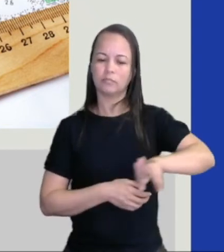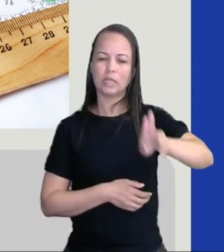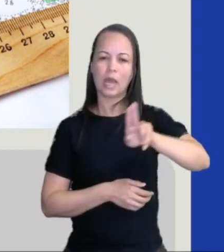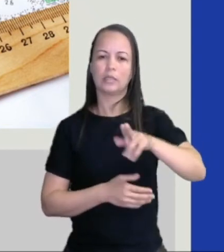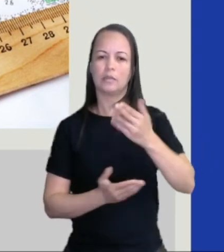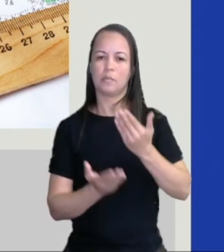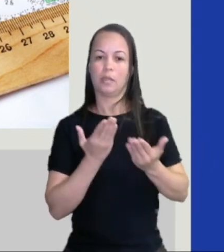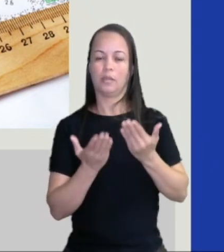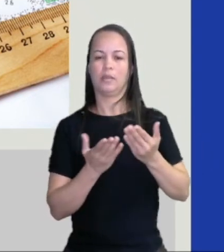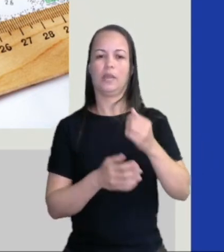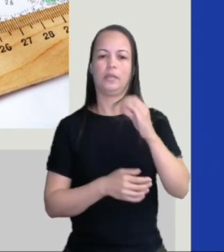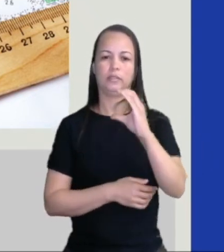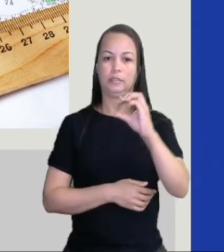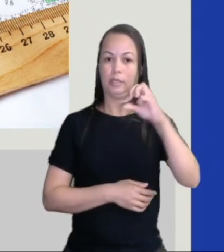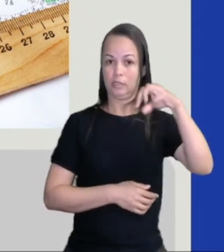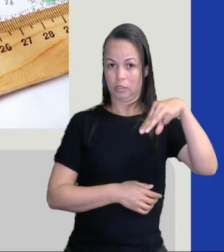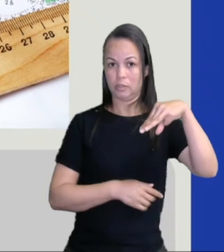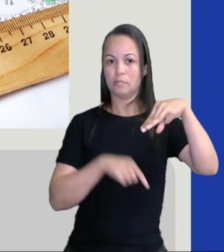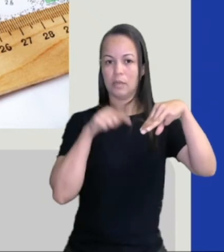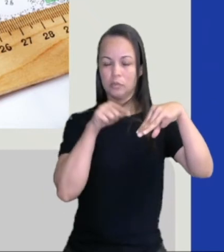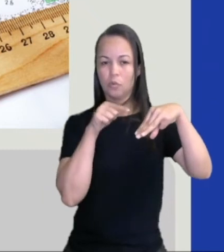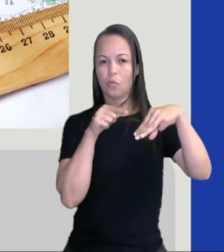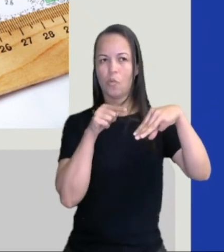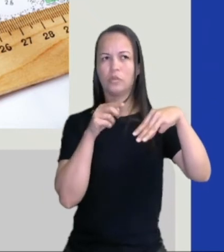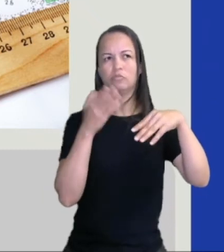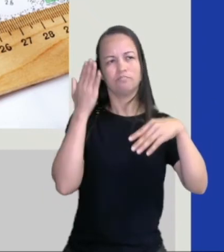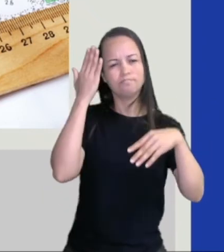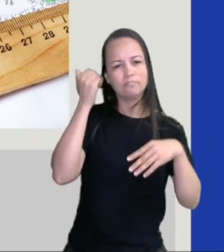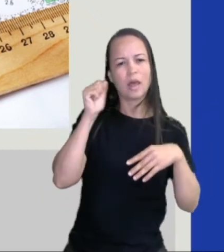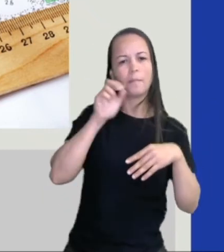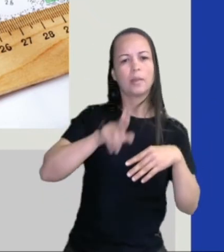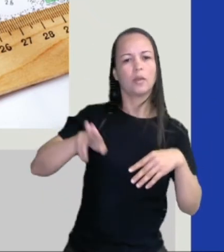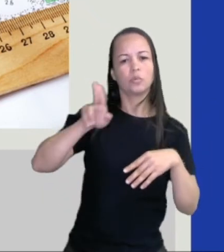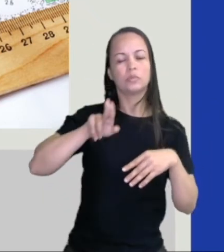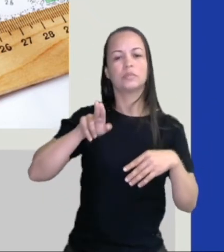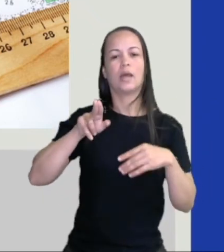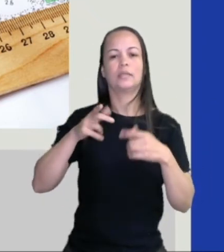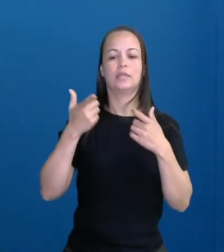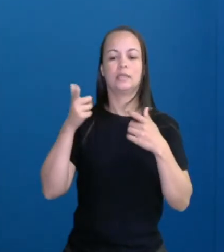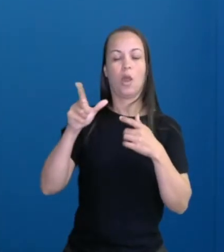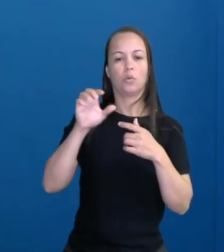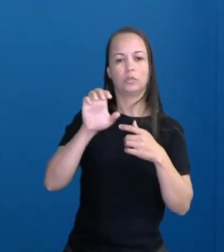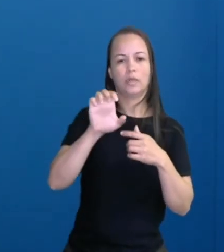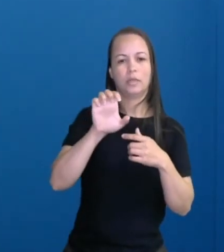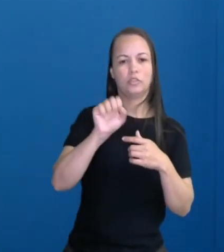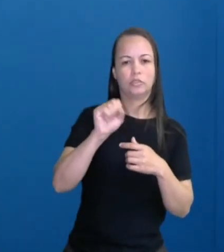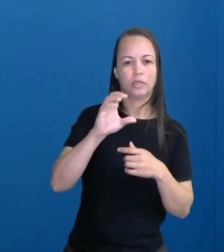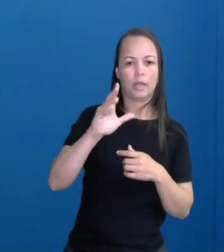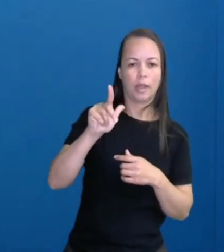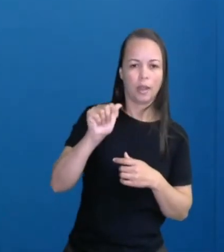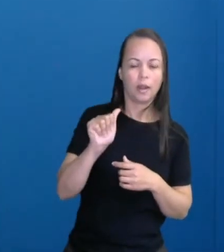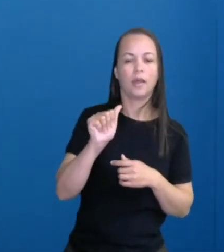trabalhada é centímetro, a gente já sabe que a unidade lá da escala vai estar em centímetro também, tá bom? Ou seja,